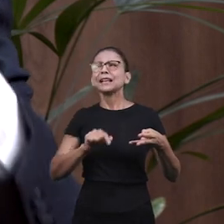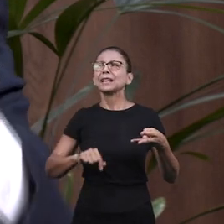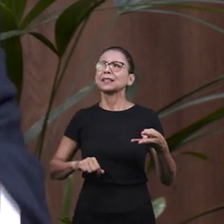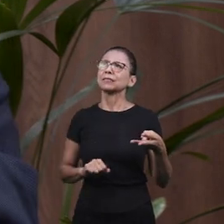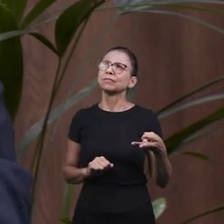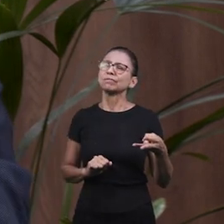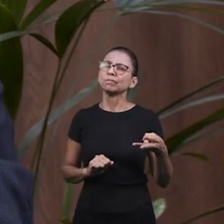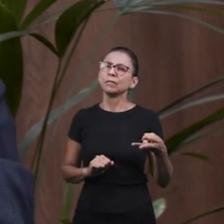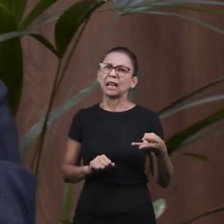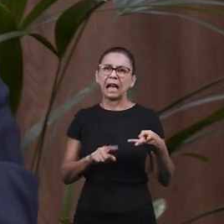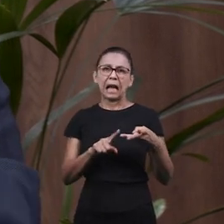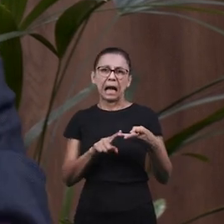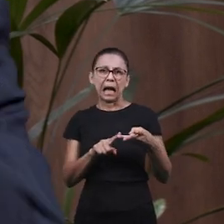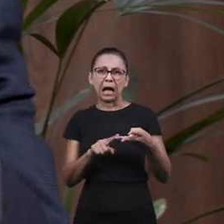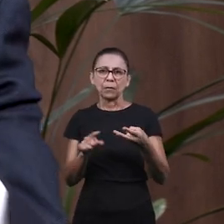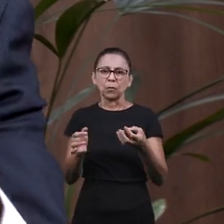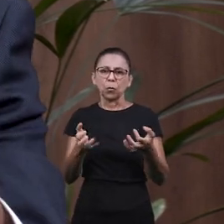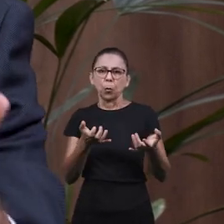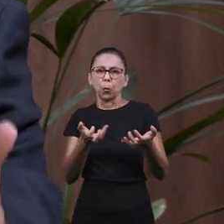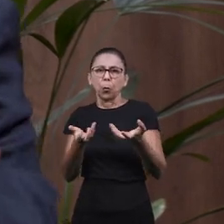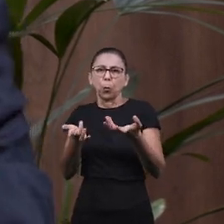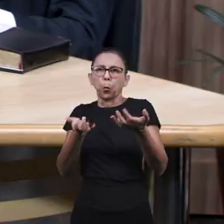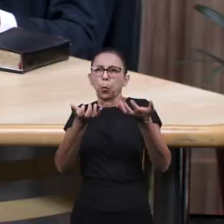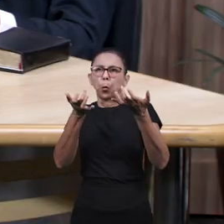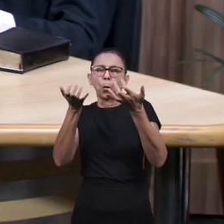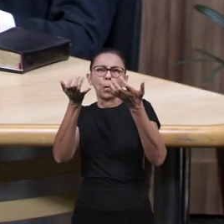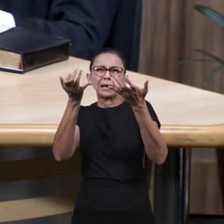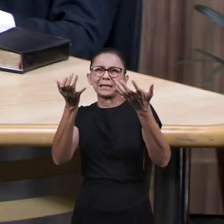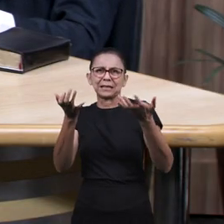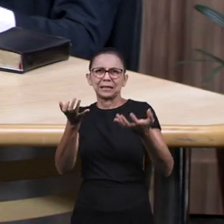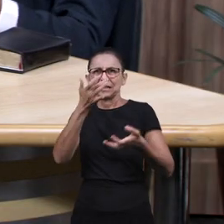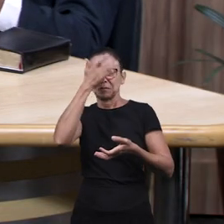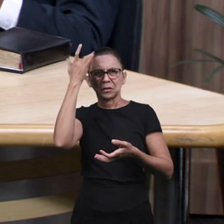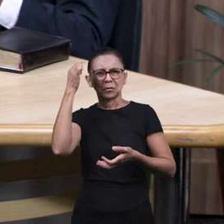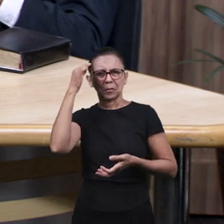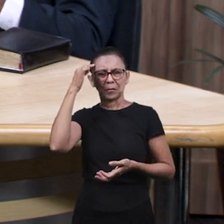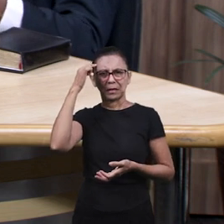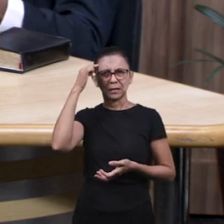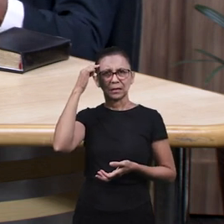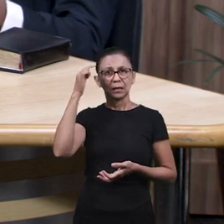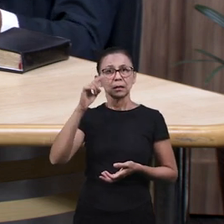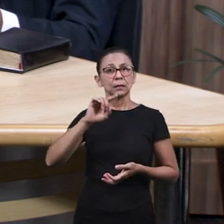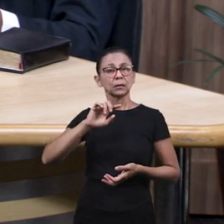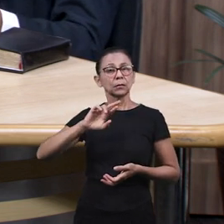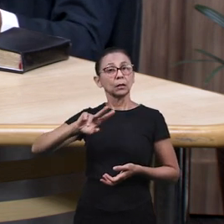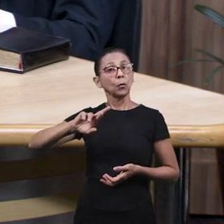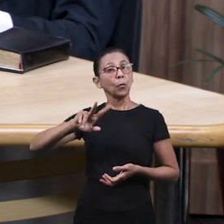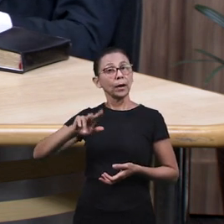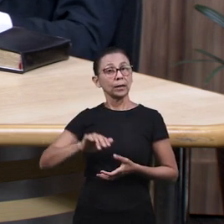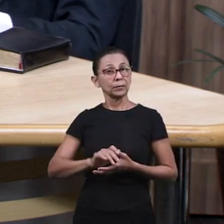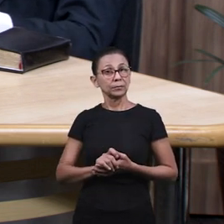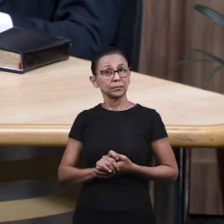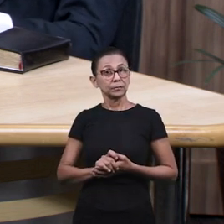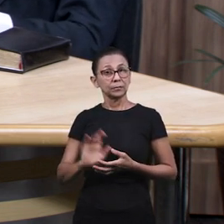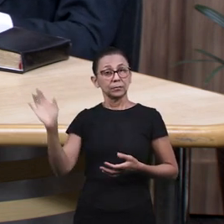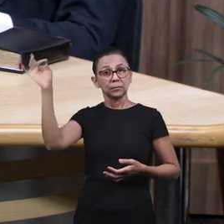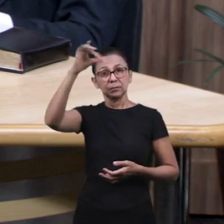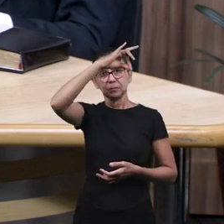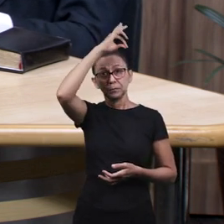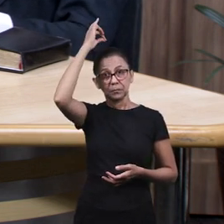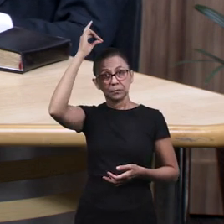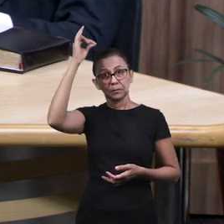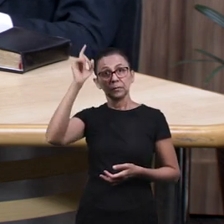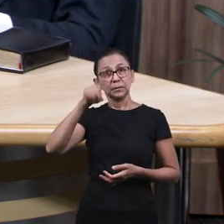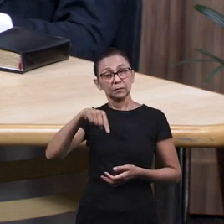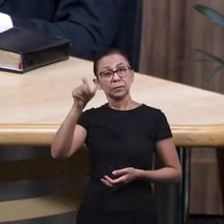Santo é uma fumacinha, ou é uma maneira de Deus agir. Não, o Espírito Santo é uma pessoa da Trindade. Então quando a Bíblia diz não